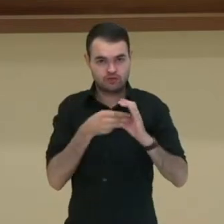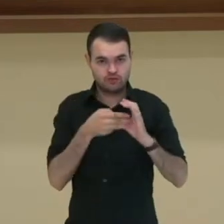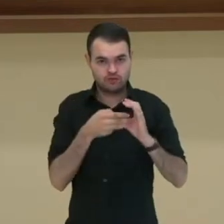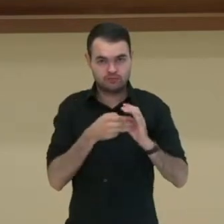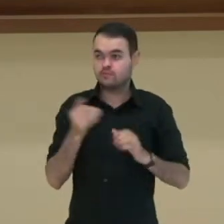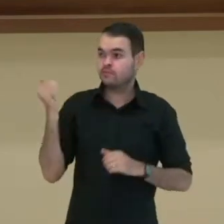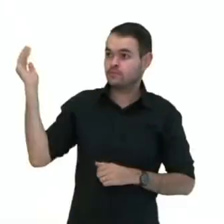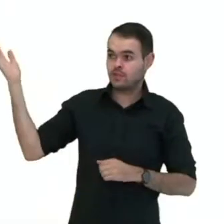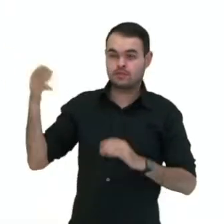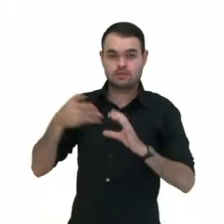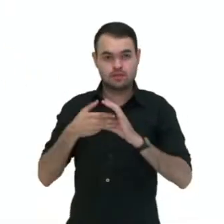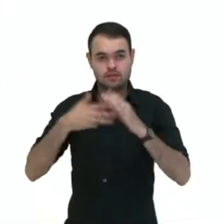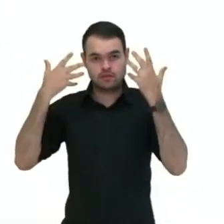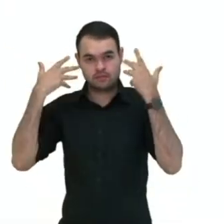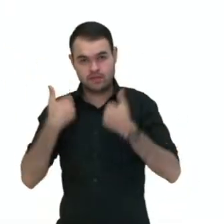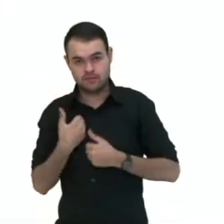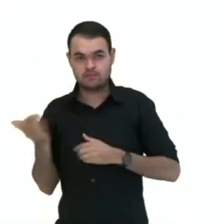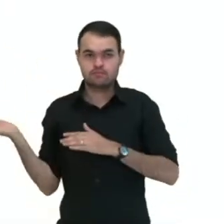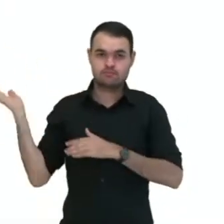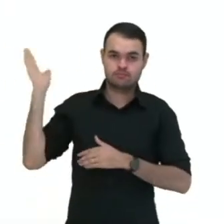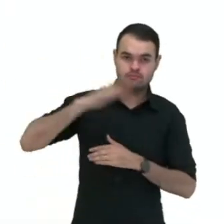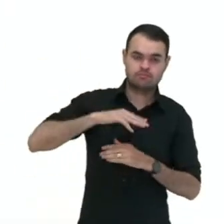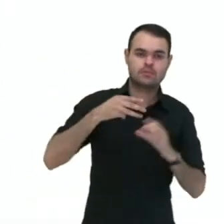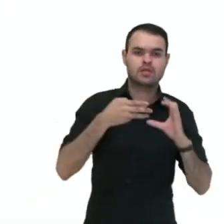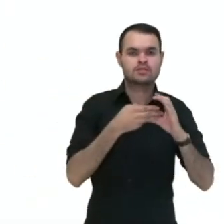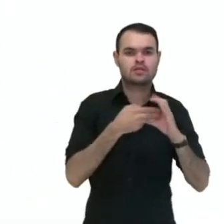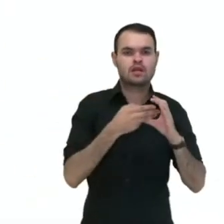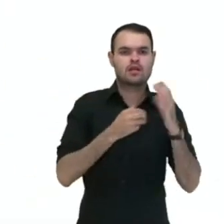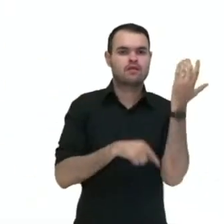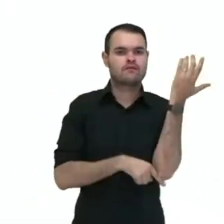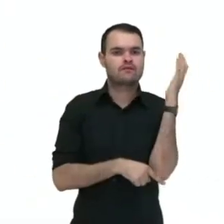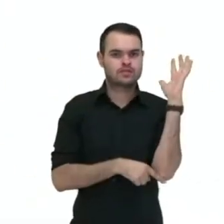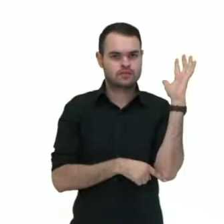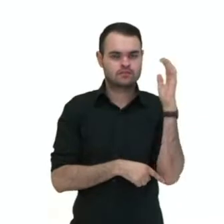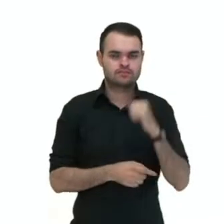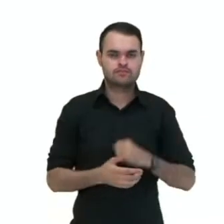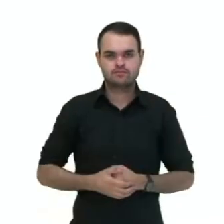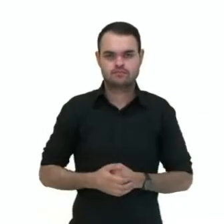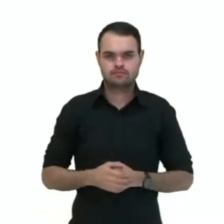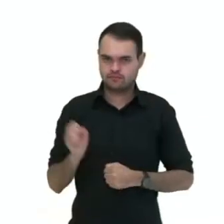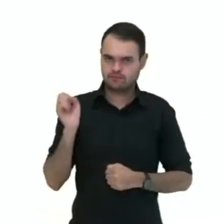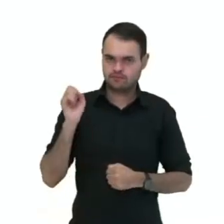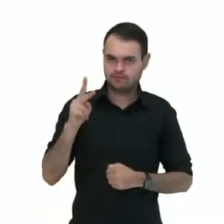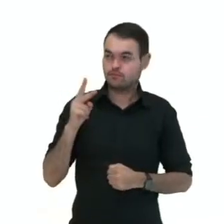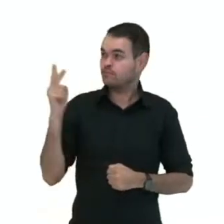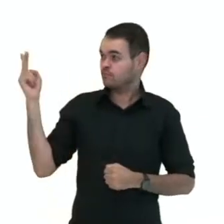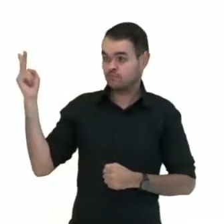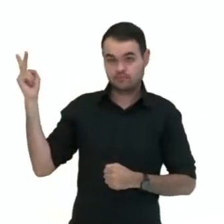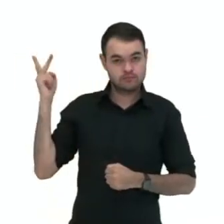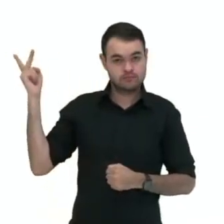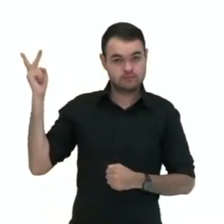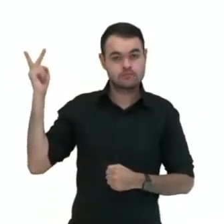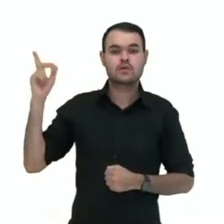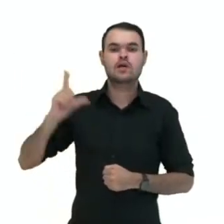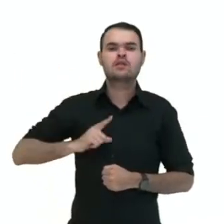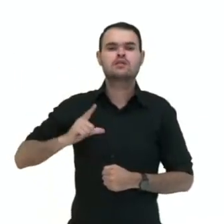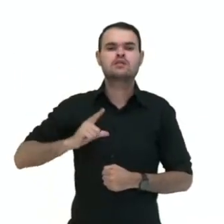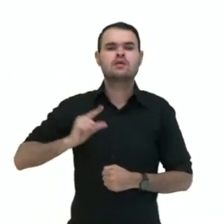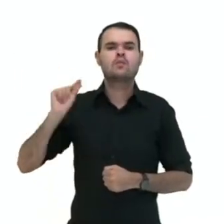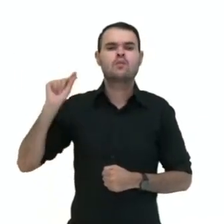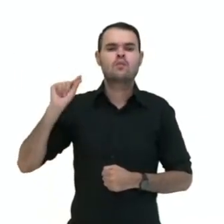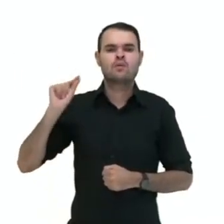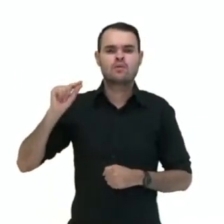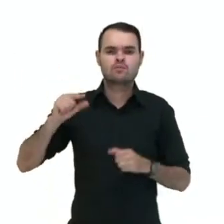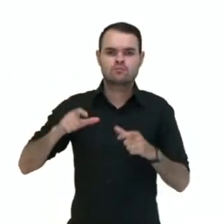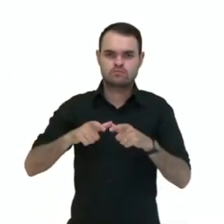a célula animal e a célula vegetal, ok? Elas possuem organelas